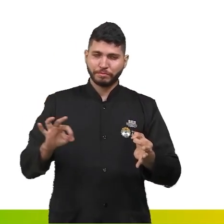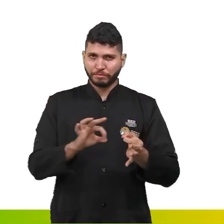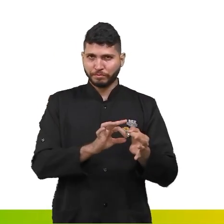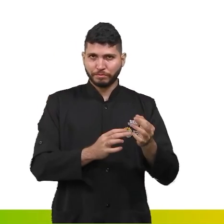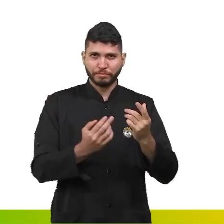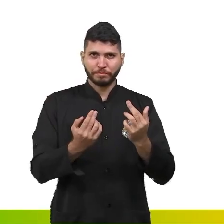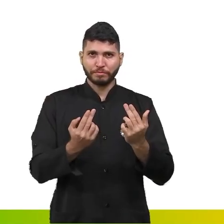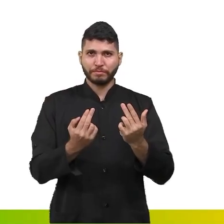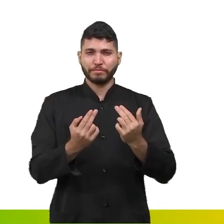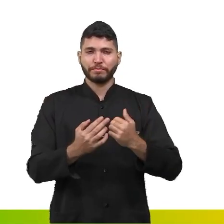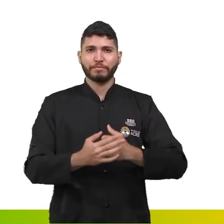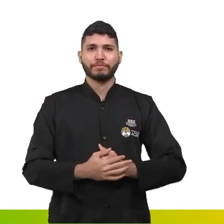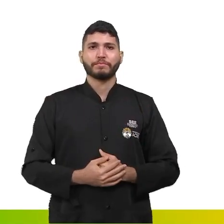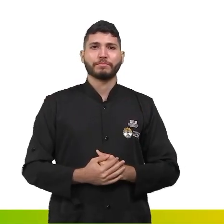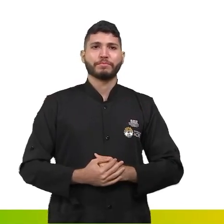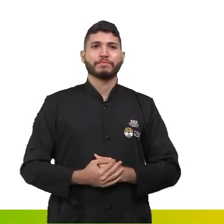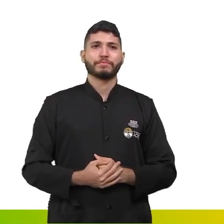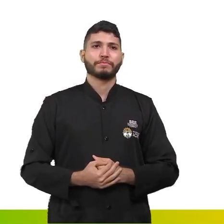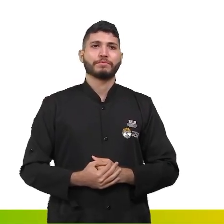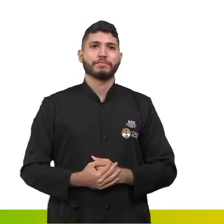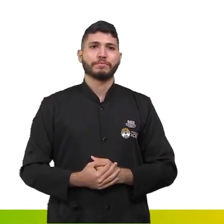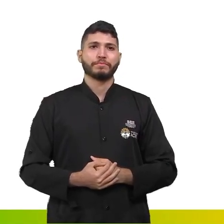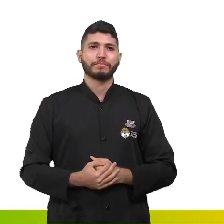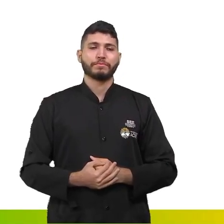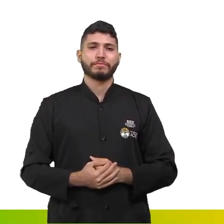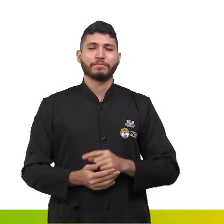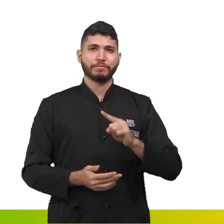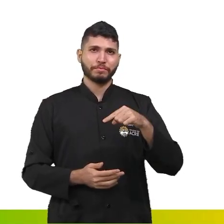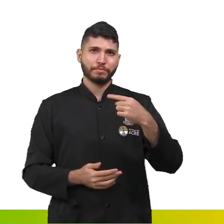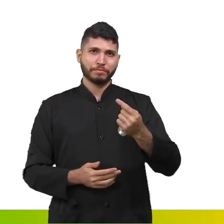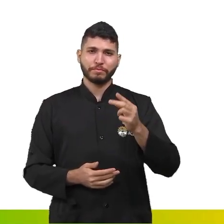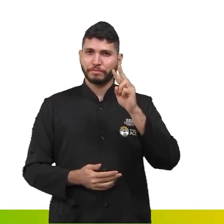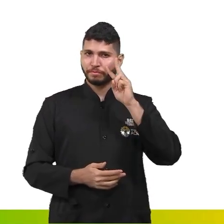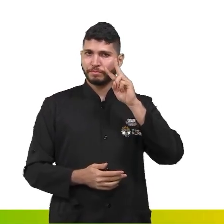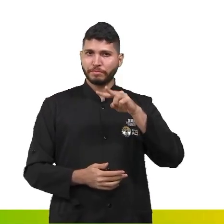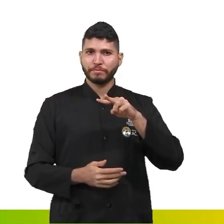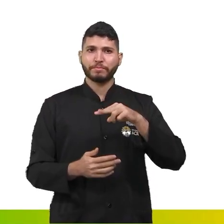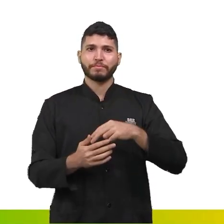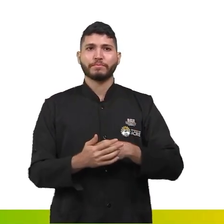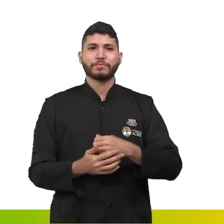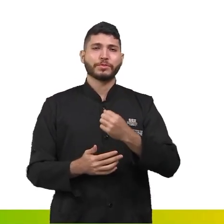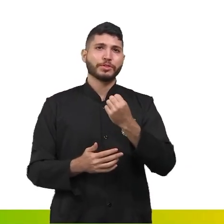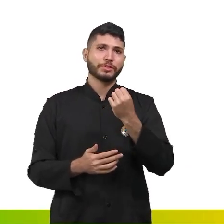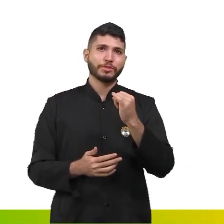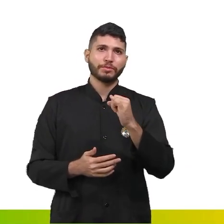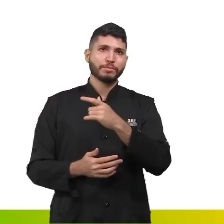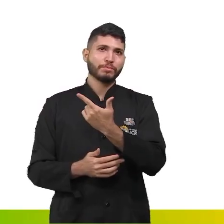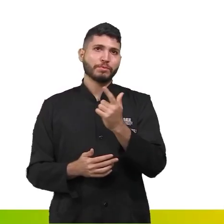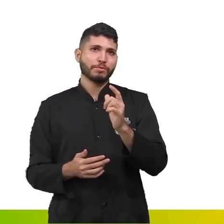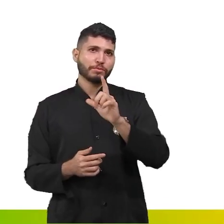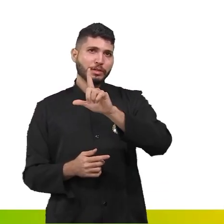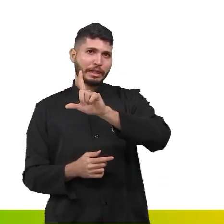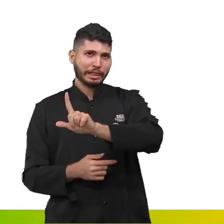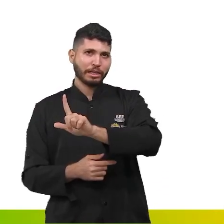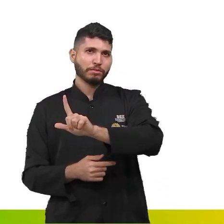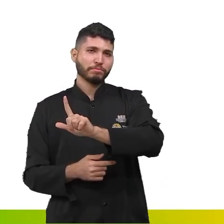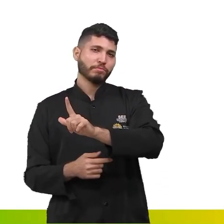Segundo critério, verificar se o outro lado também é igual. Ó.